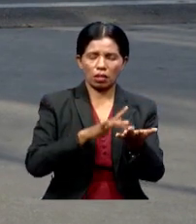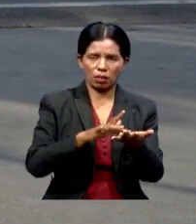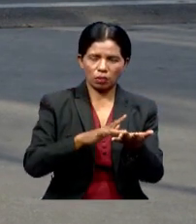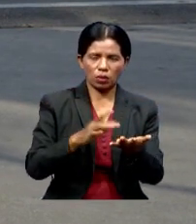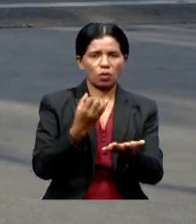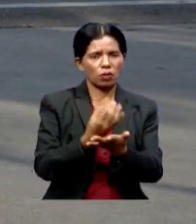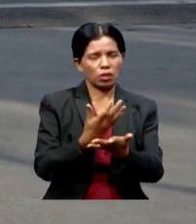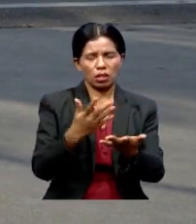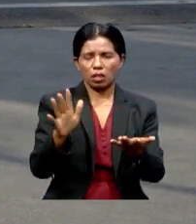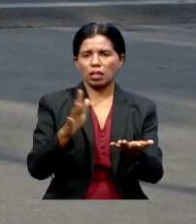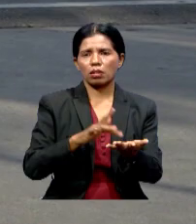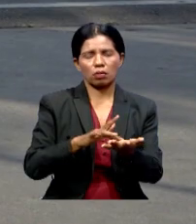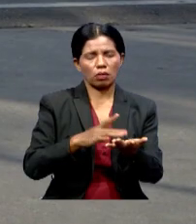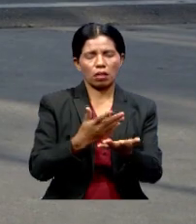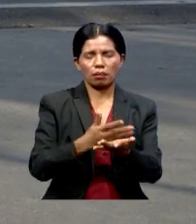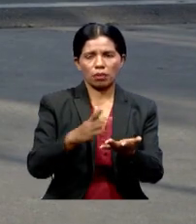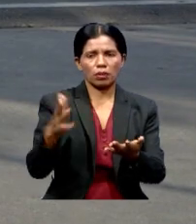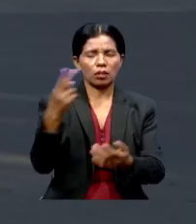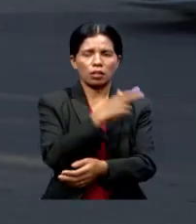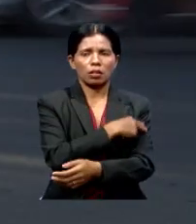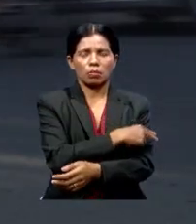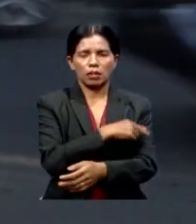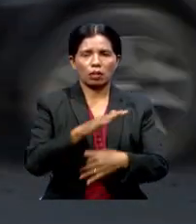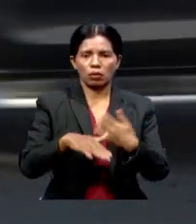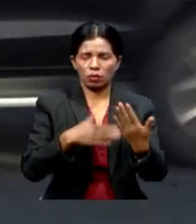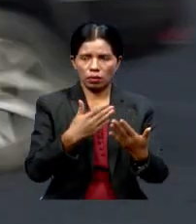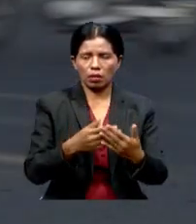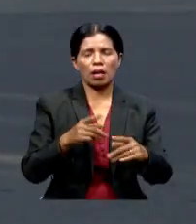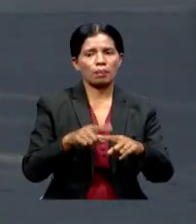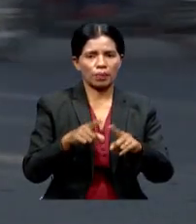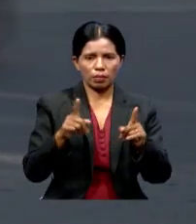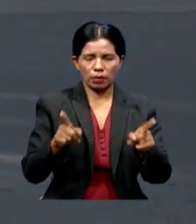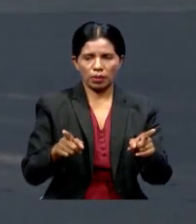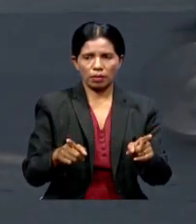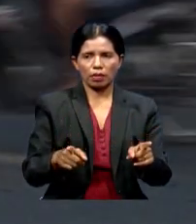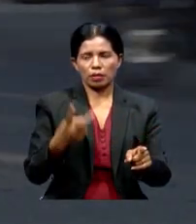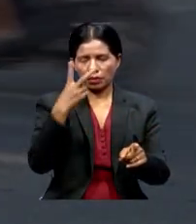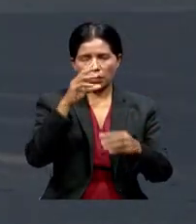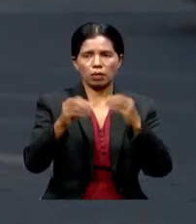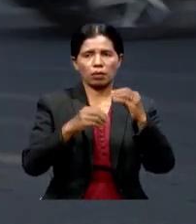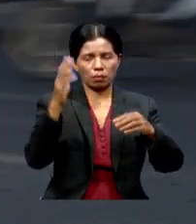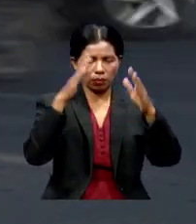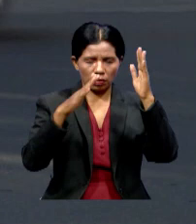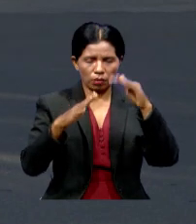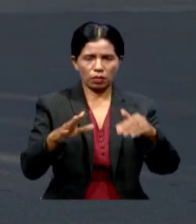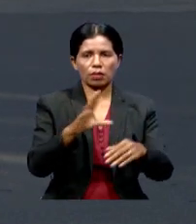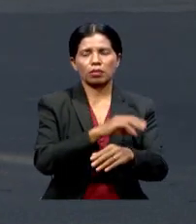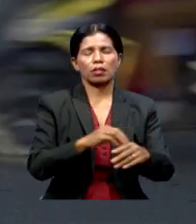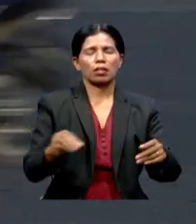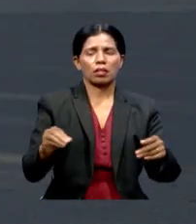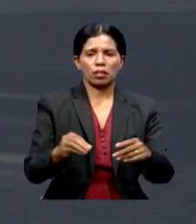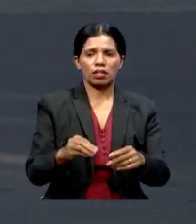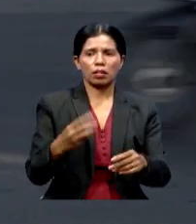klinika no farmasia privado sira. Mai be atau resolve problema nebe setor saúde enfrenta